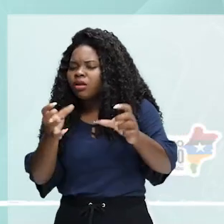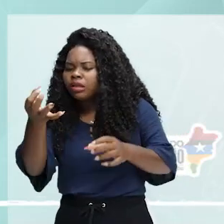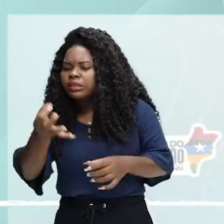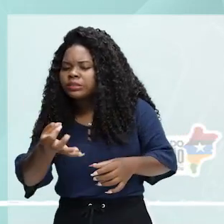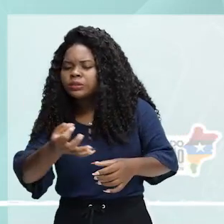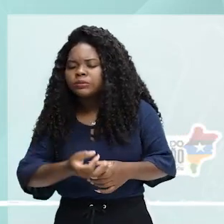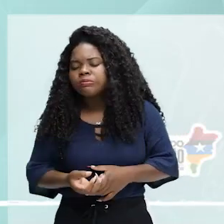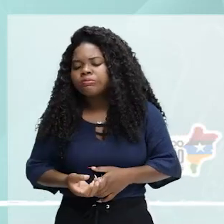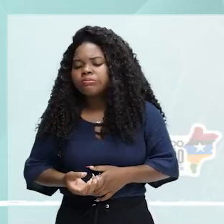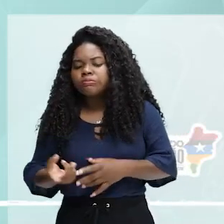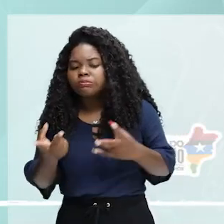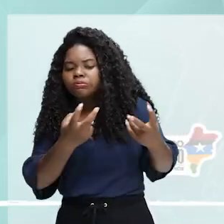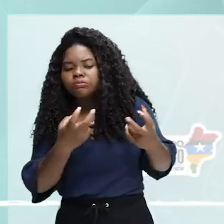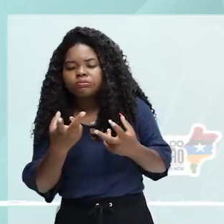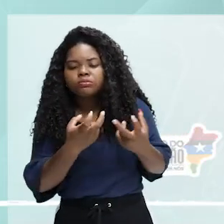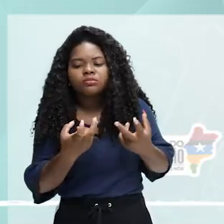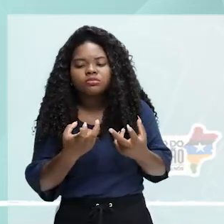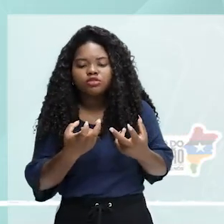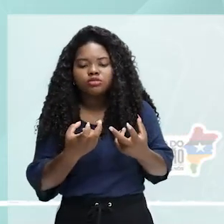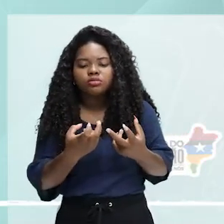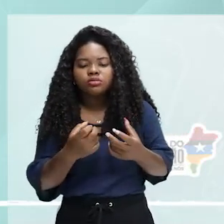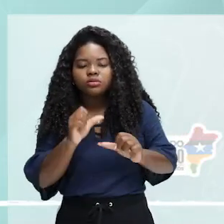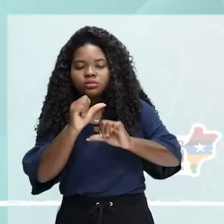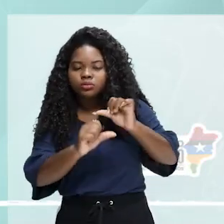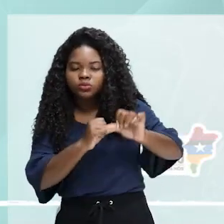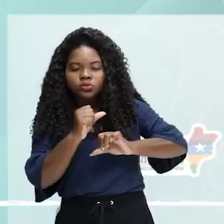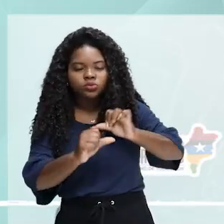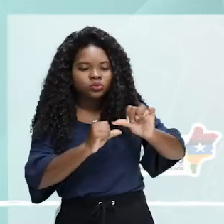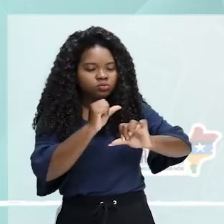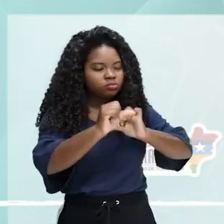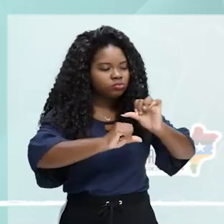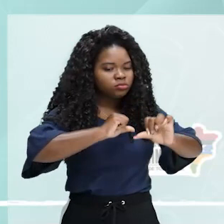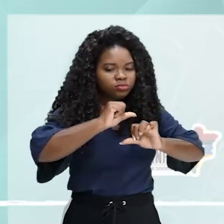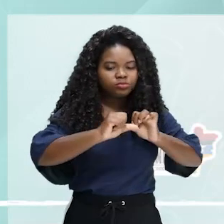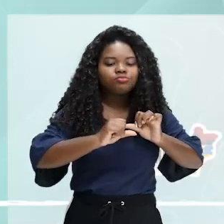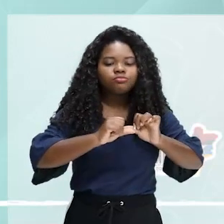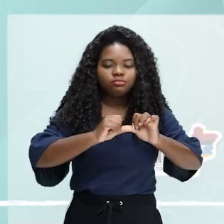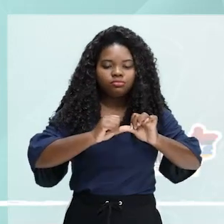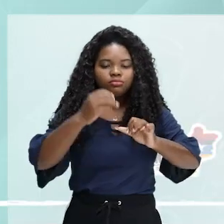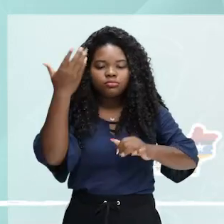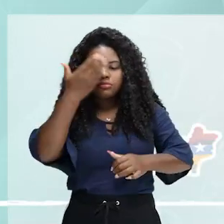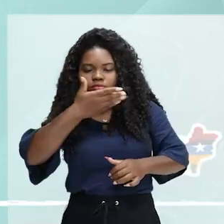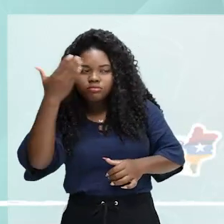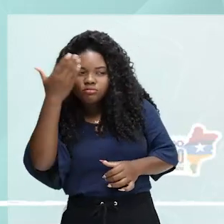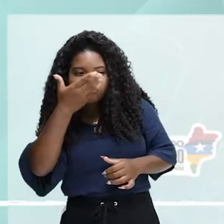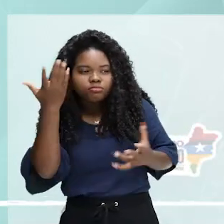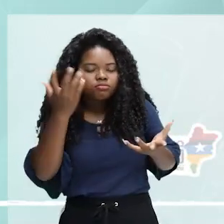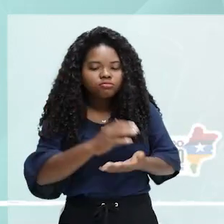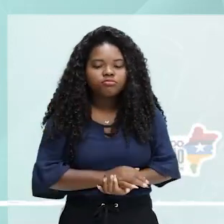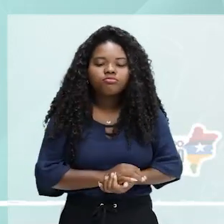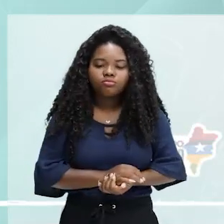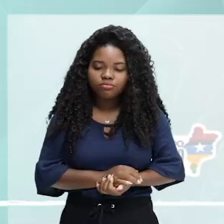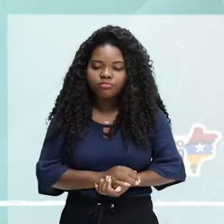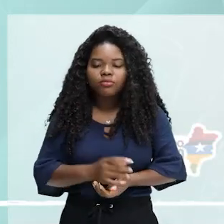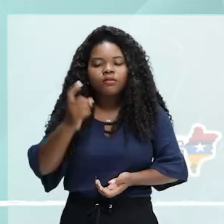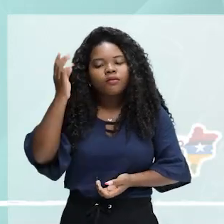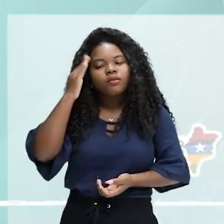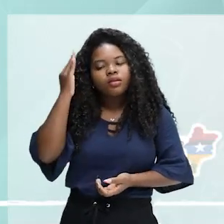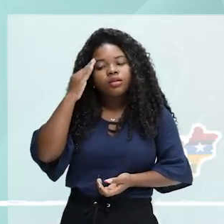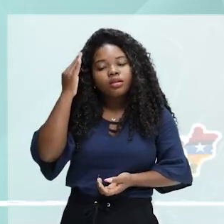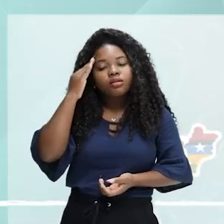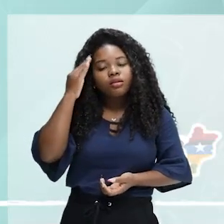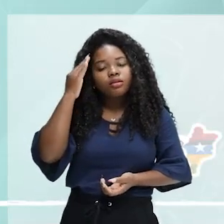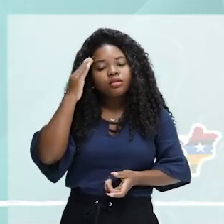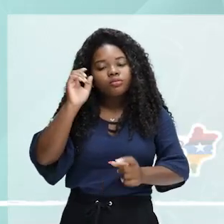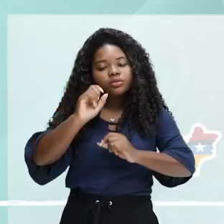observação adequada e nos muda o ângulo de vista, nos faz quebrar os paradigmas e entendemos que certas coisas